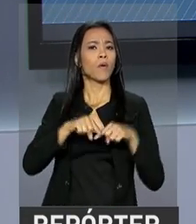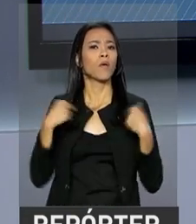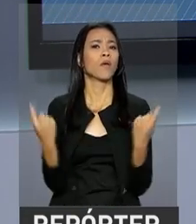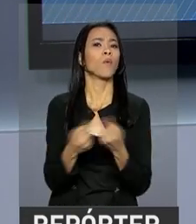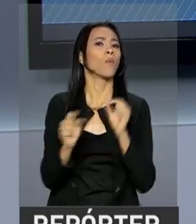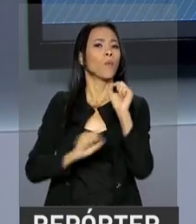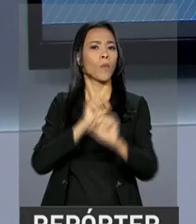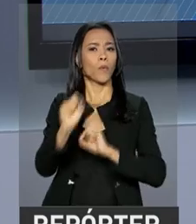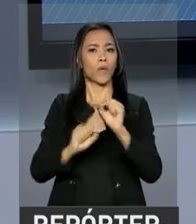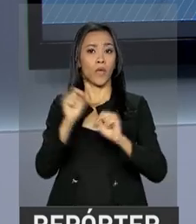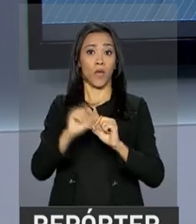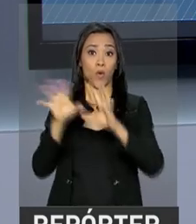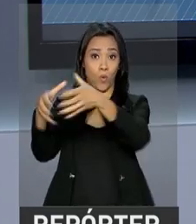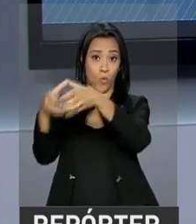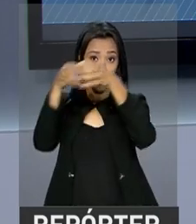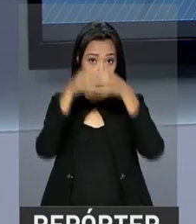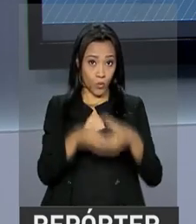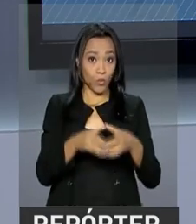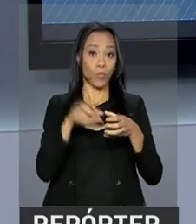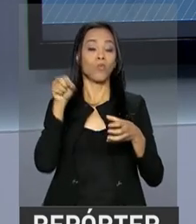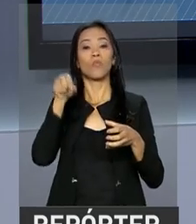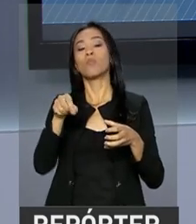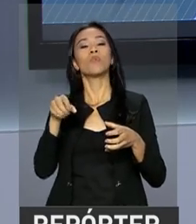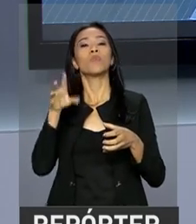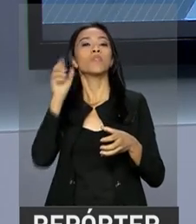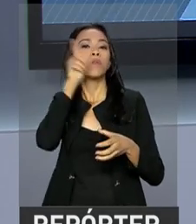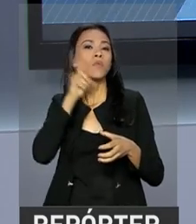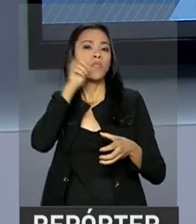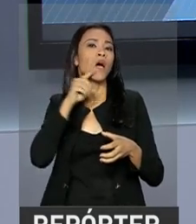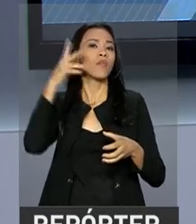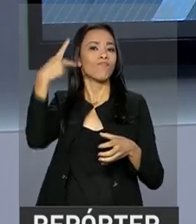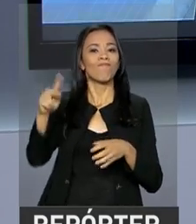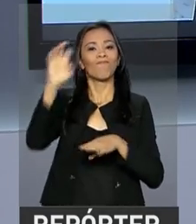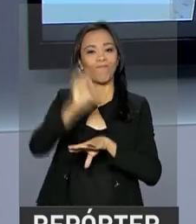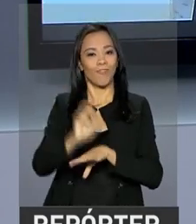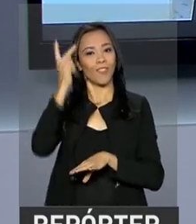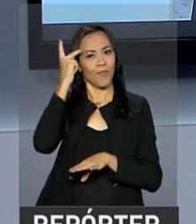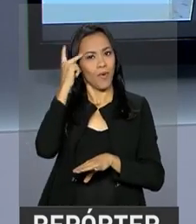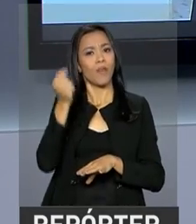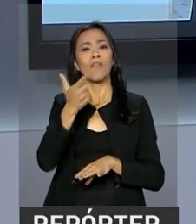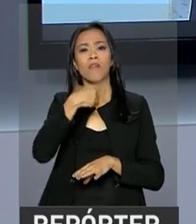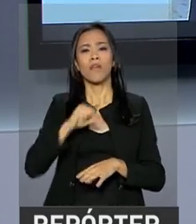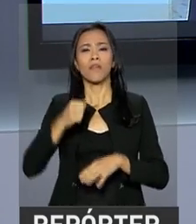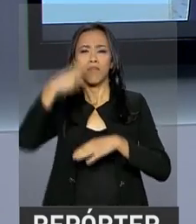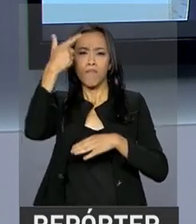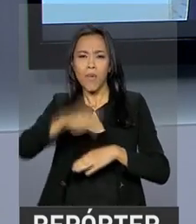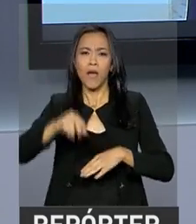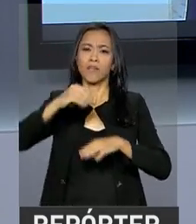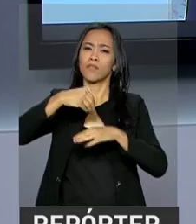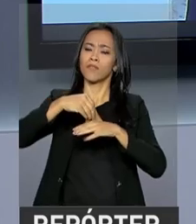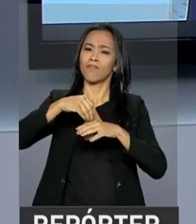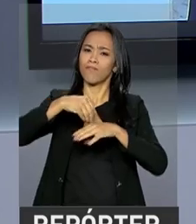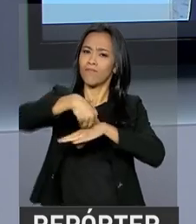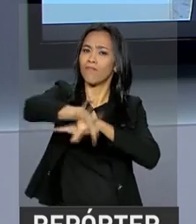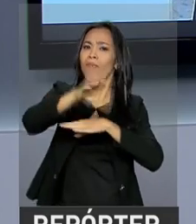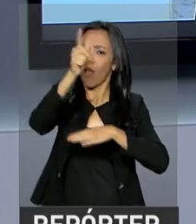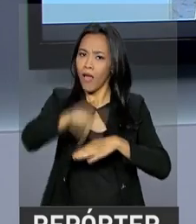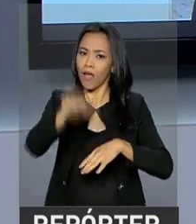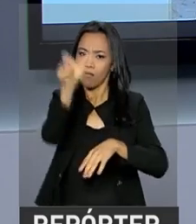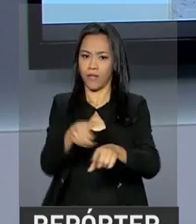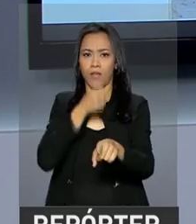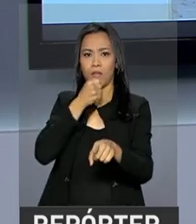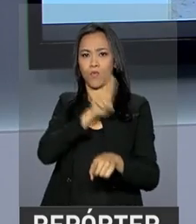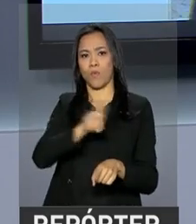a bancada Paulista do congresso nacional quem tem as informações ao vivo pra gente é o repórter João Pedro Neto João bom dia oi